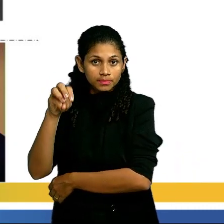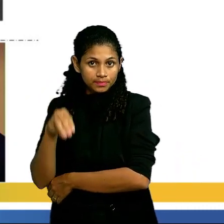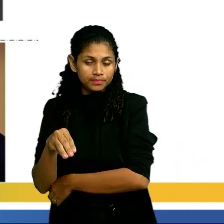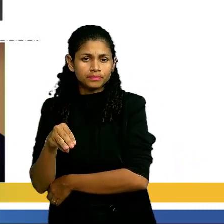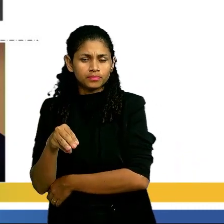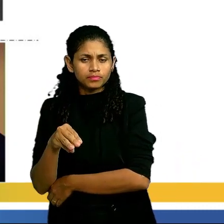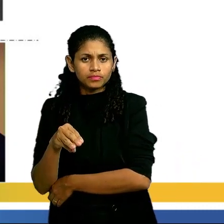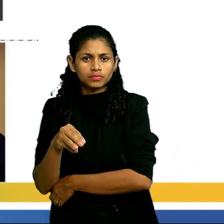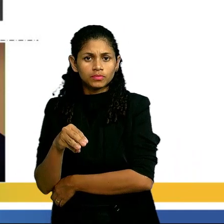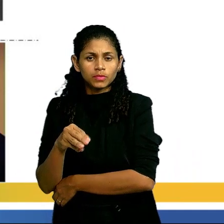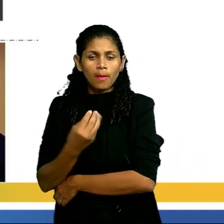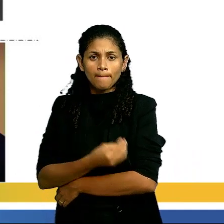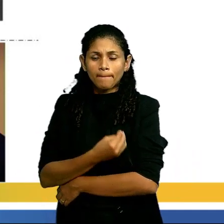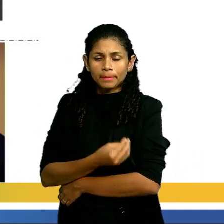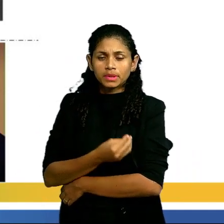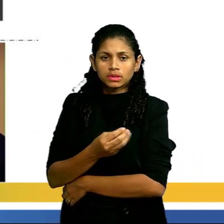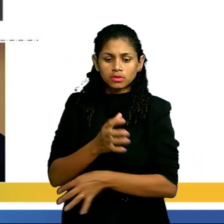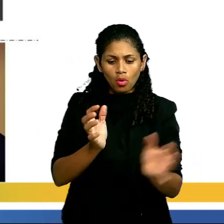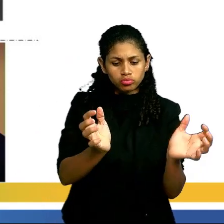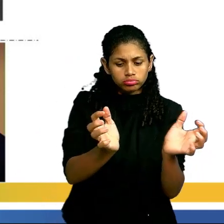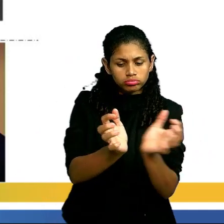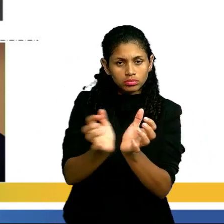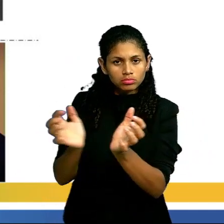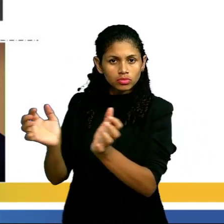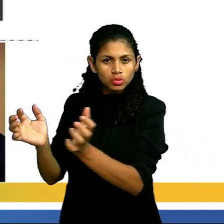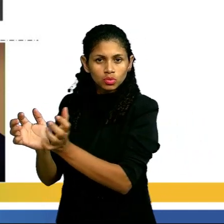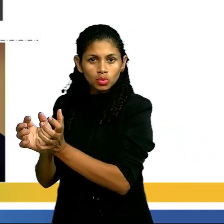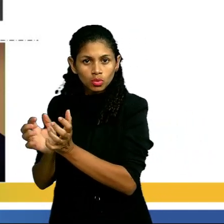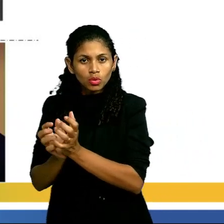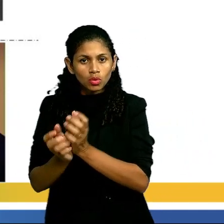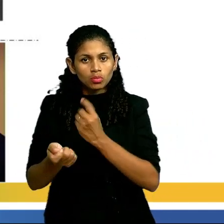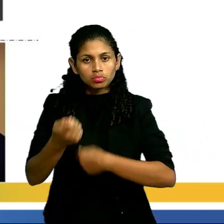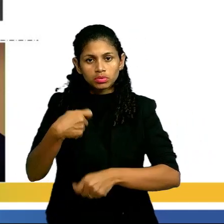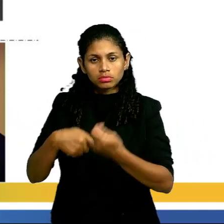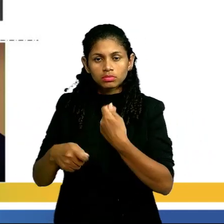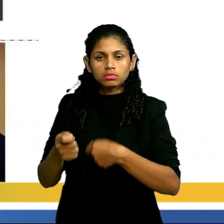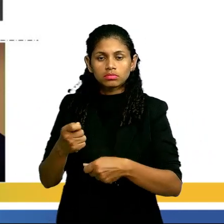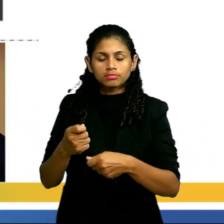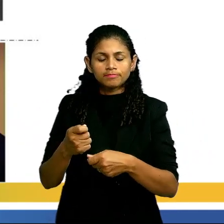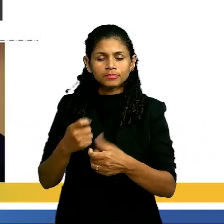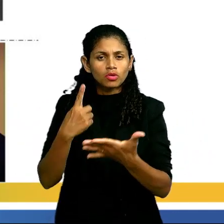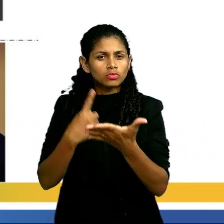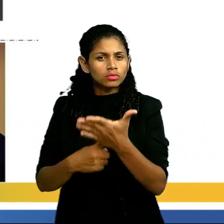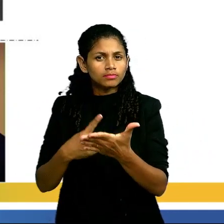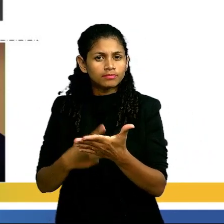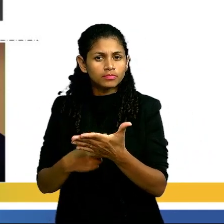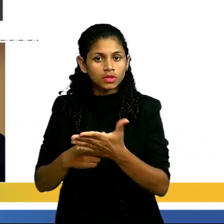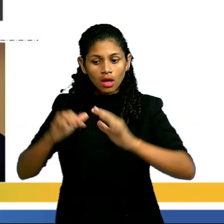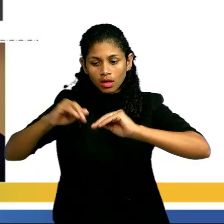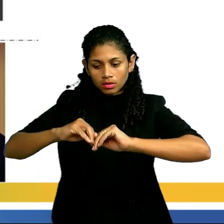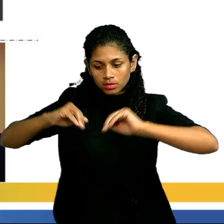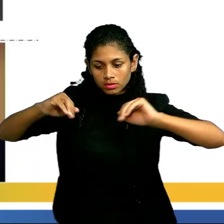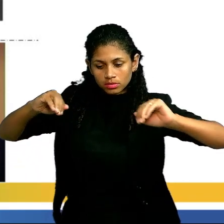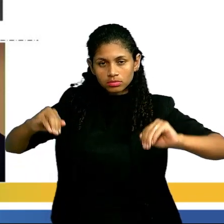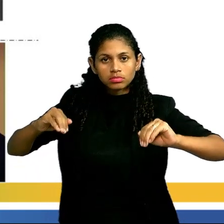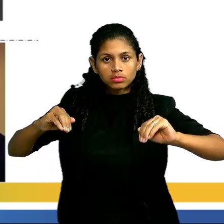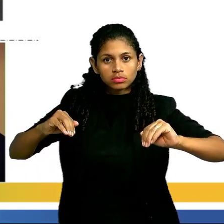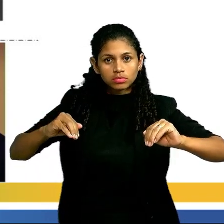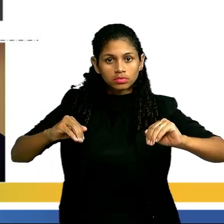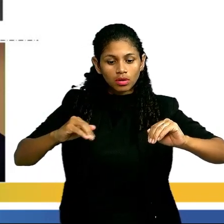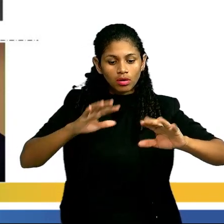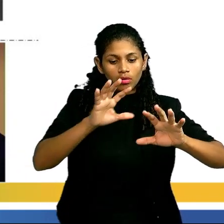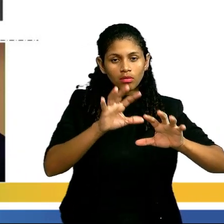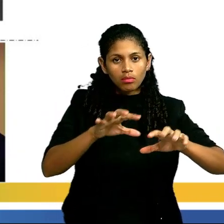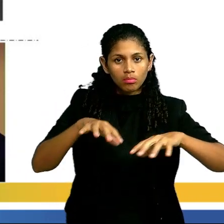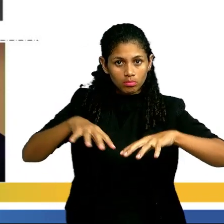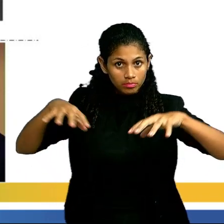econômicos. Enfim, dentre várias coisas que a conferência vai determinar, é a divisão dos territórios, né, que vão ficar sob influência